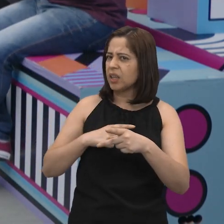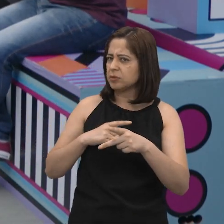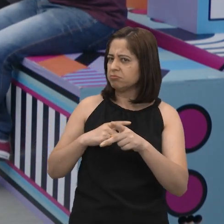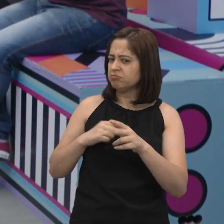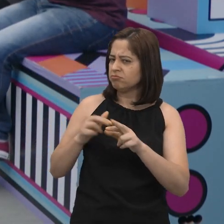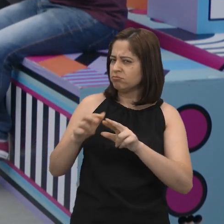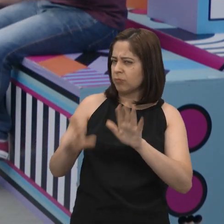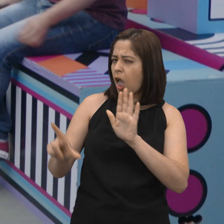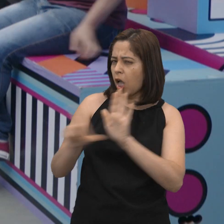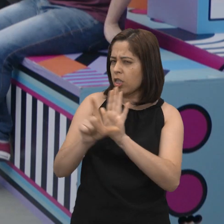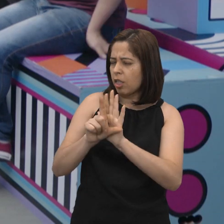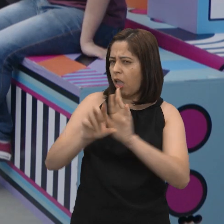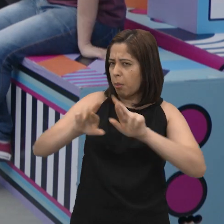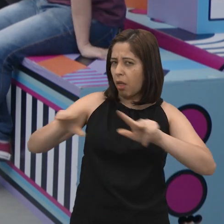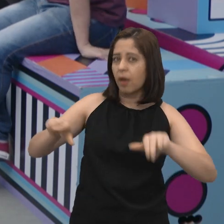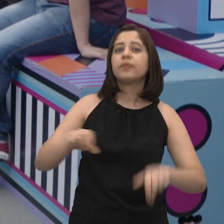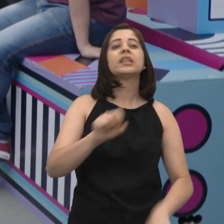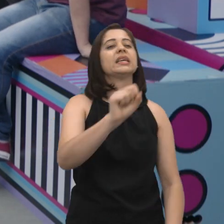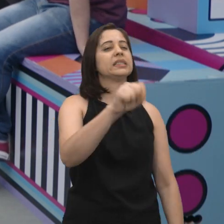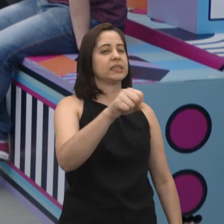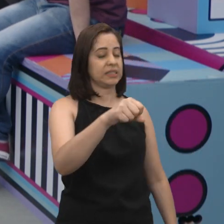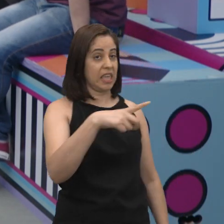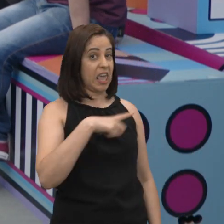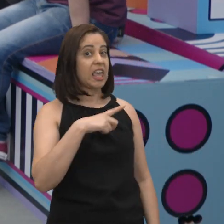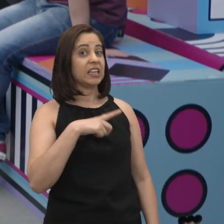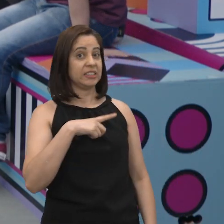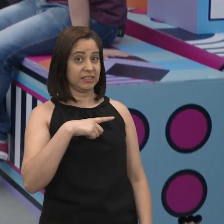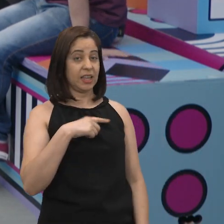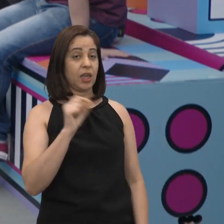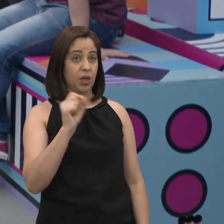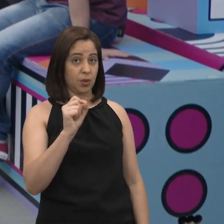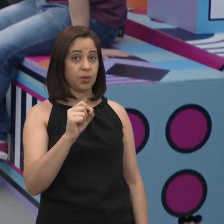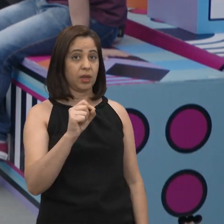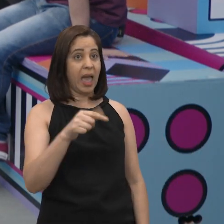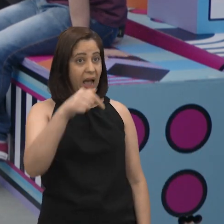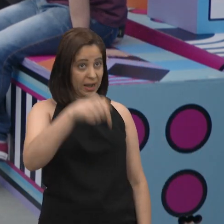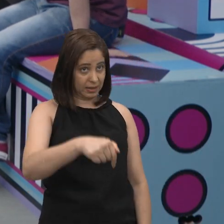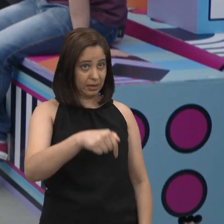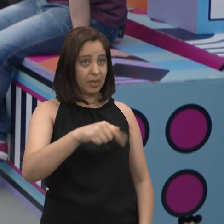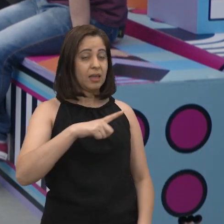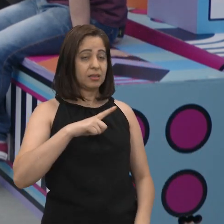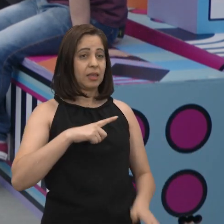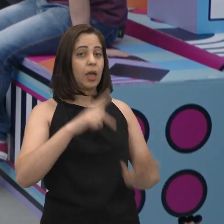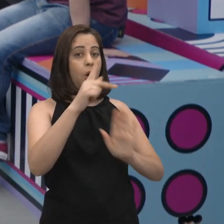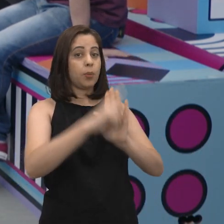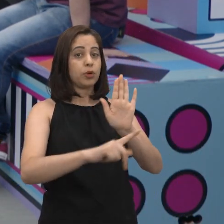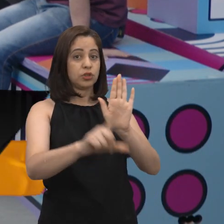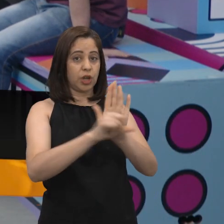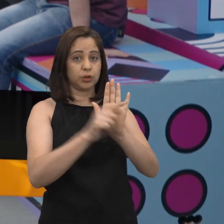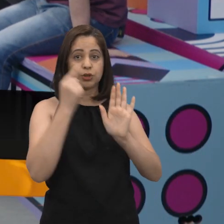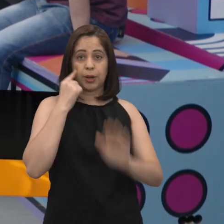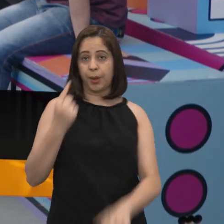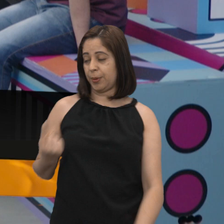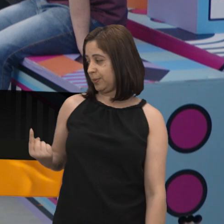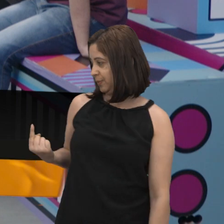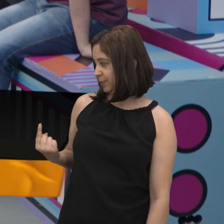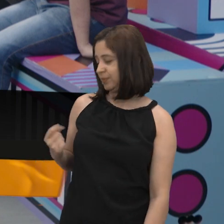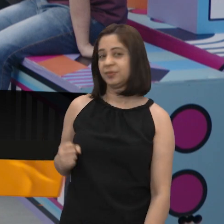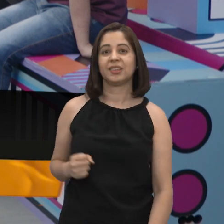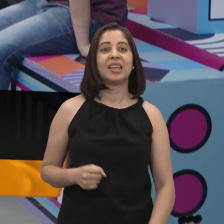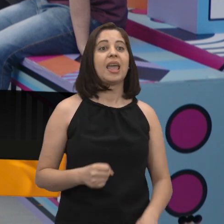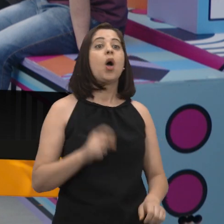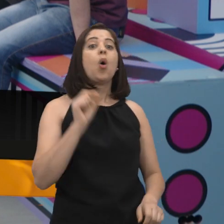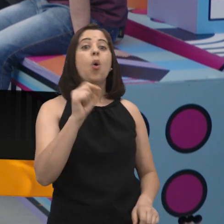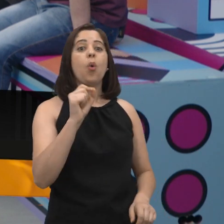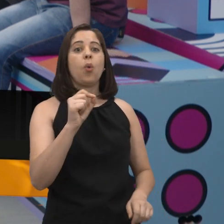aí rolando, não é? Tem um assunto rolando muito bacana, que é o censo. Existe, né, um projeto de lei, que a ideia desse projeto é